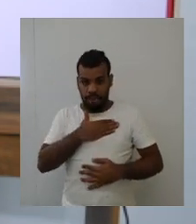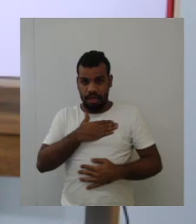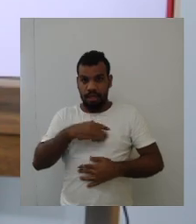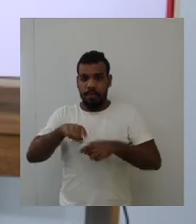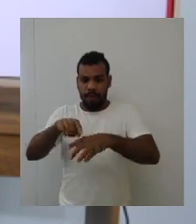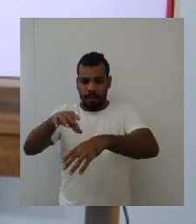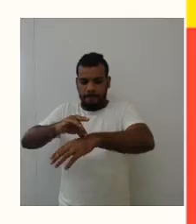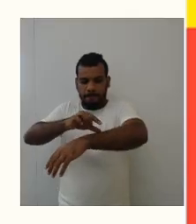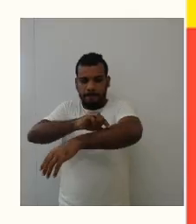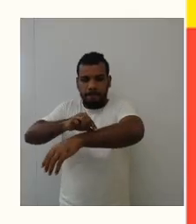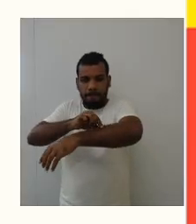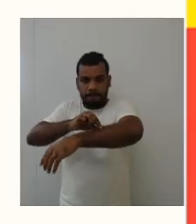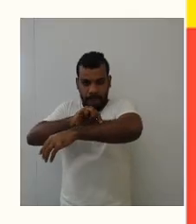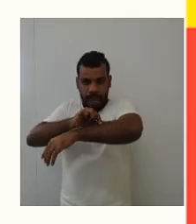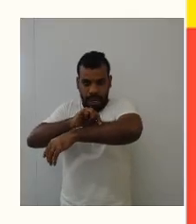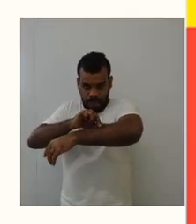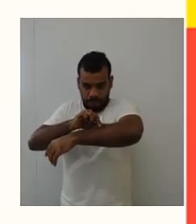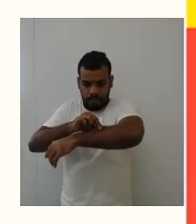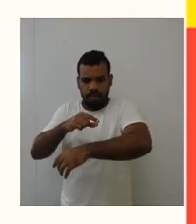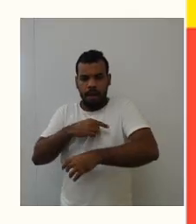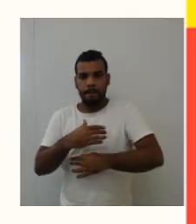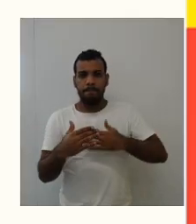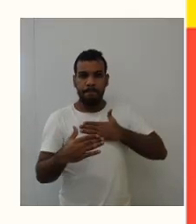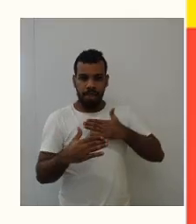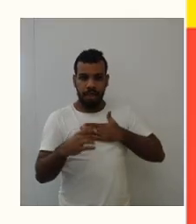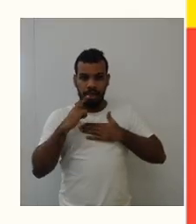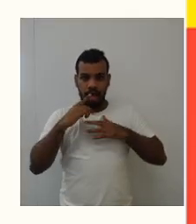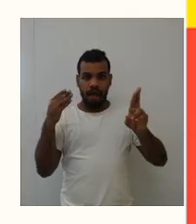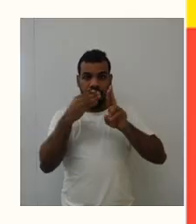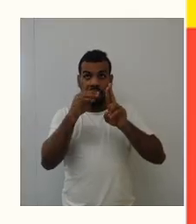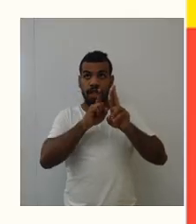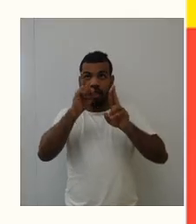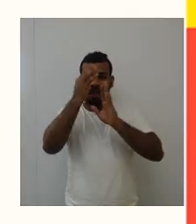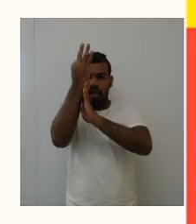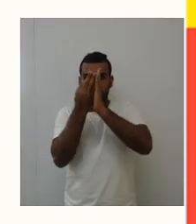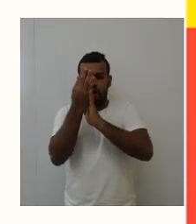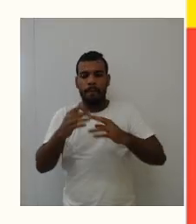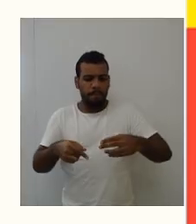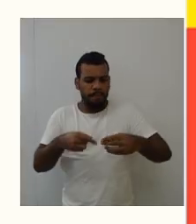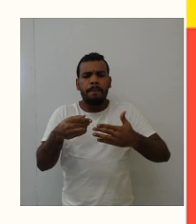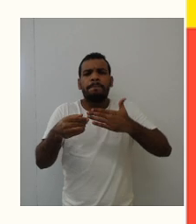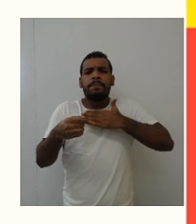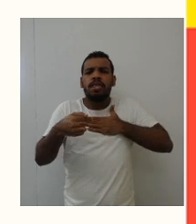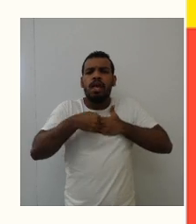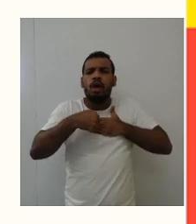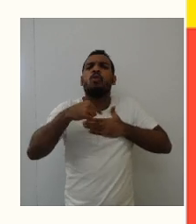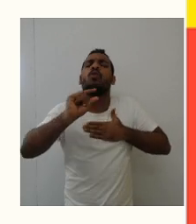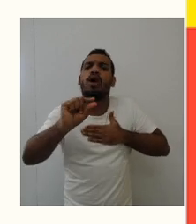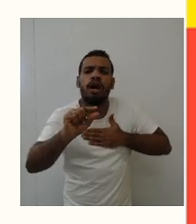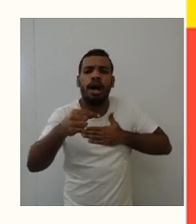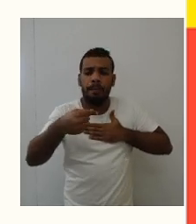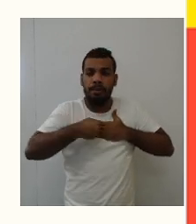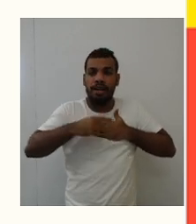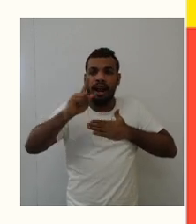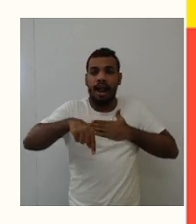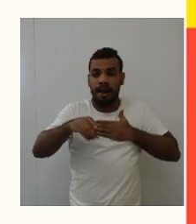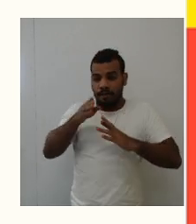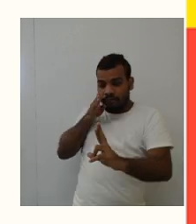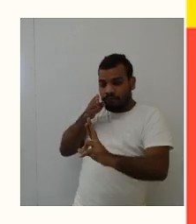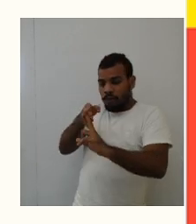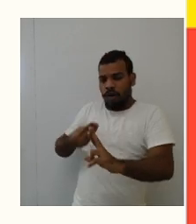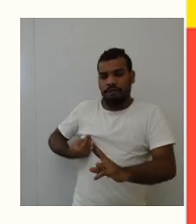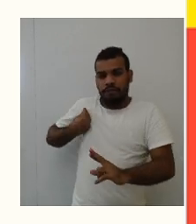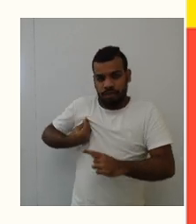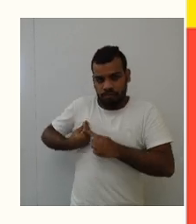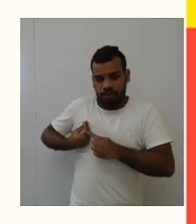primeiro minha, ele se refere a coisas distintas no texto. Vejam, o a minha se refere à vida, né? A minha vida até aqui tem sido preta. E o segundo